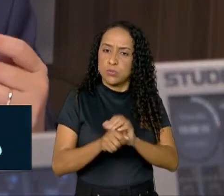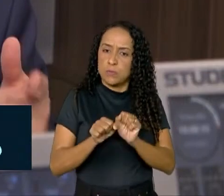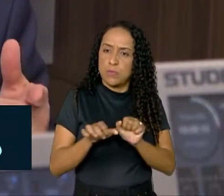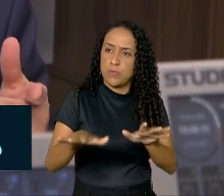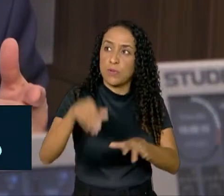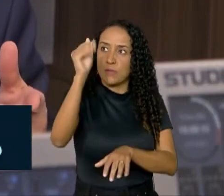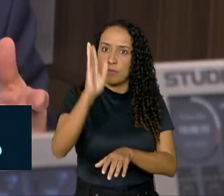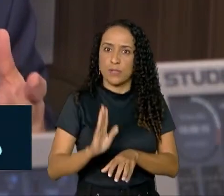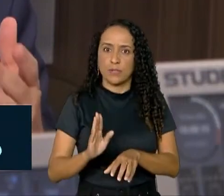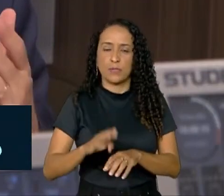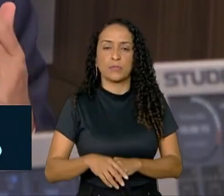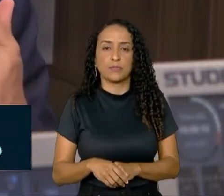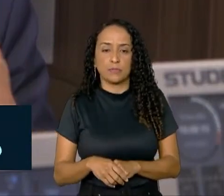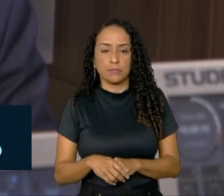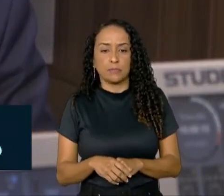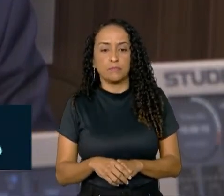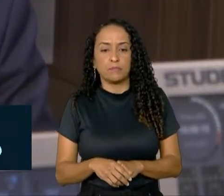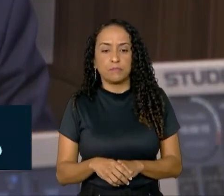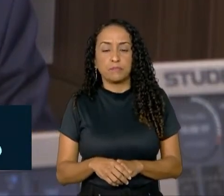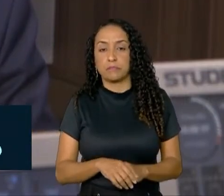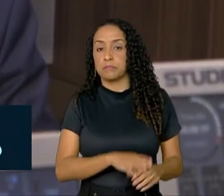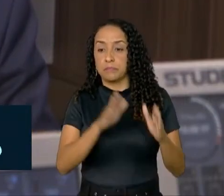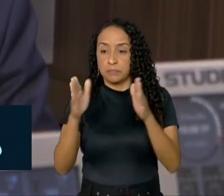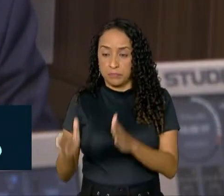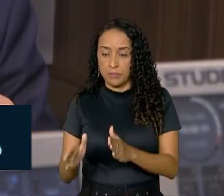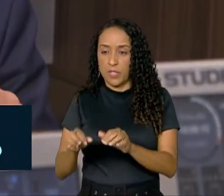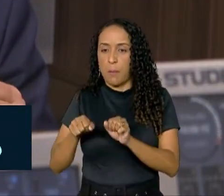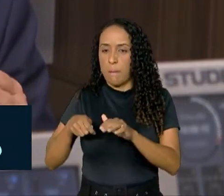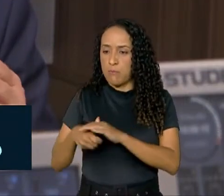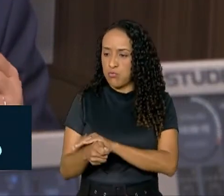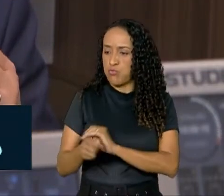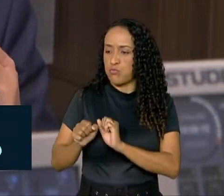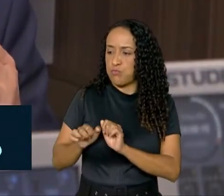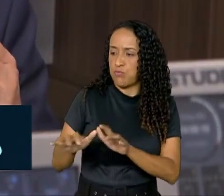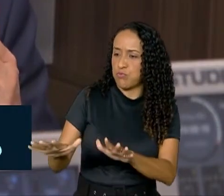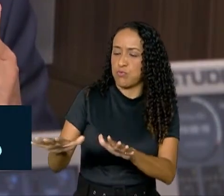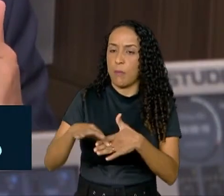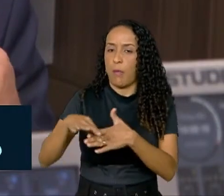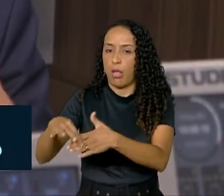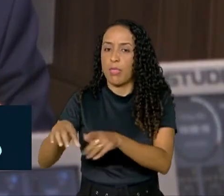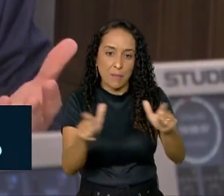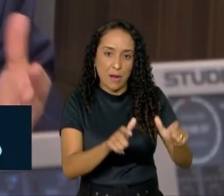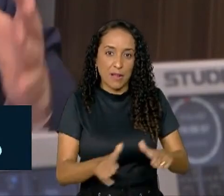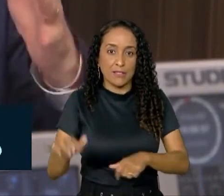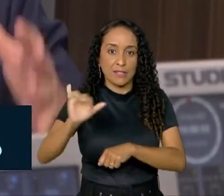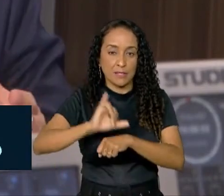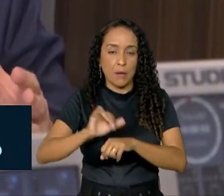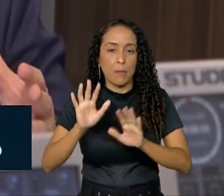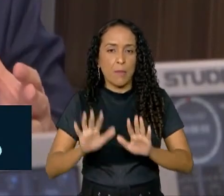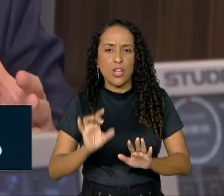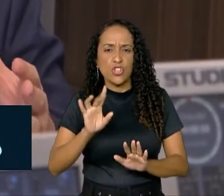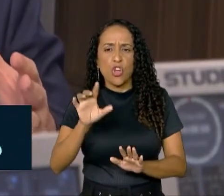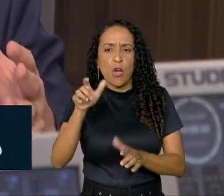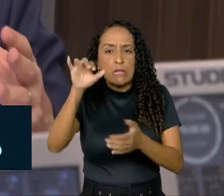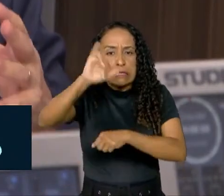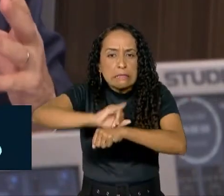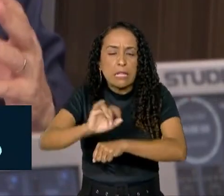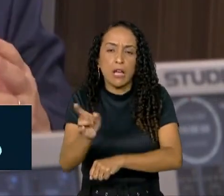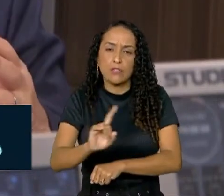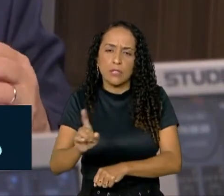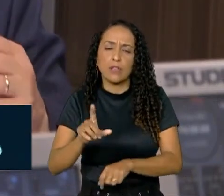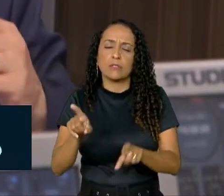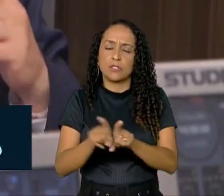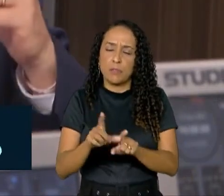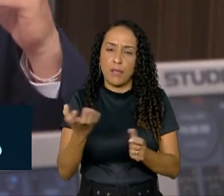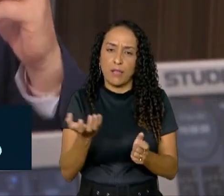abastecimento no Brasil, de um lado de abastecimento e de outro lado de armazenamento. Mas não são só nas centrais.